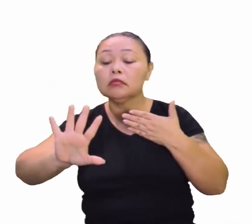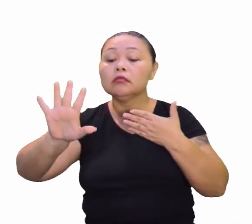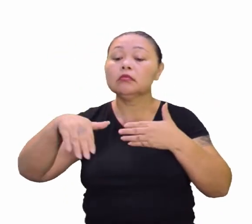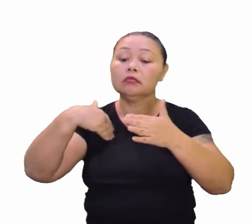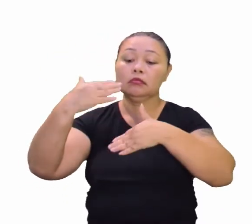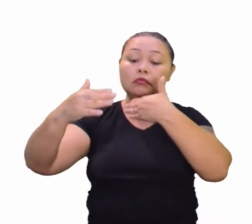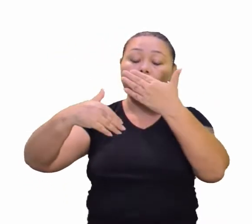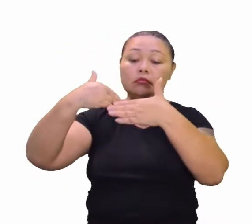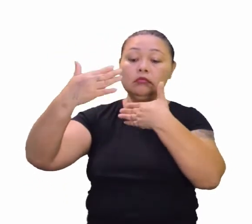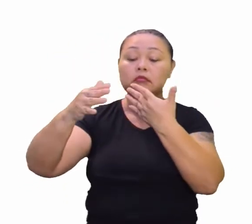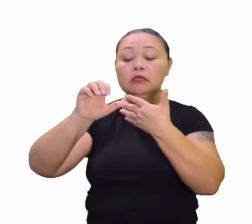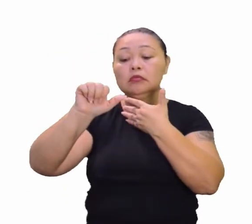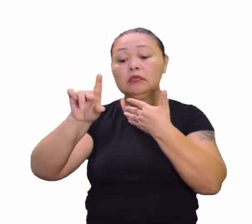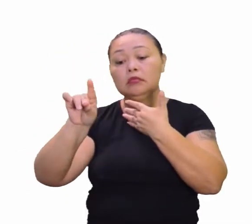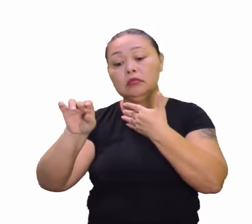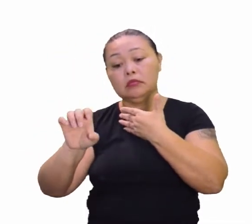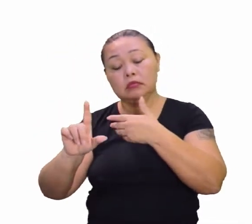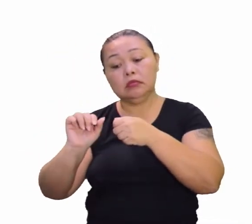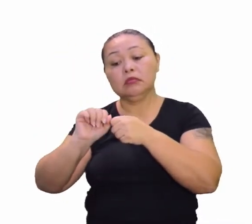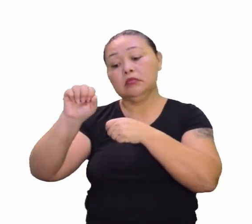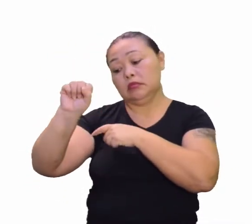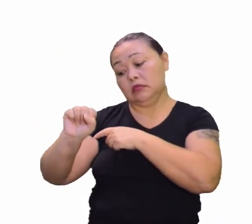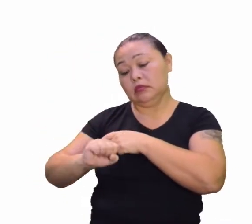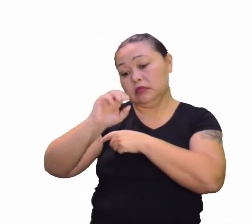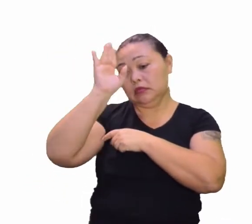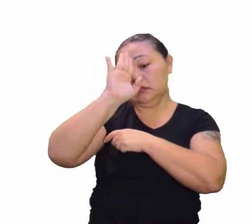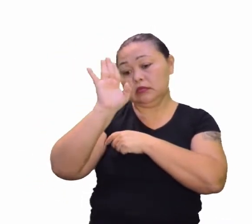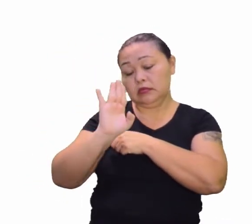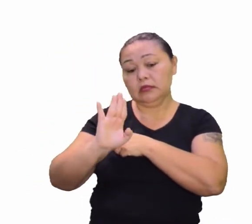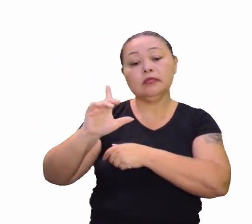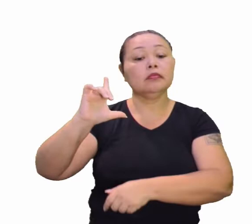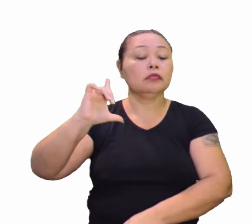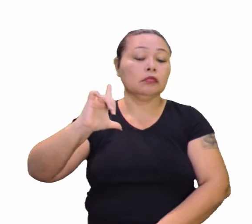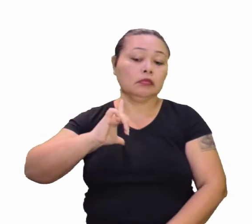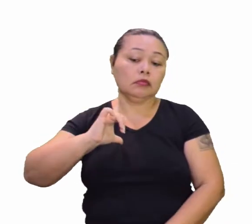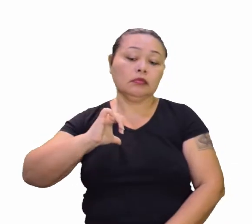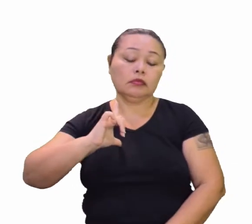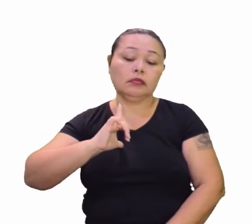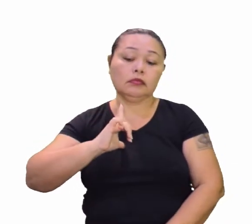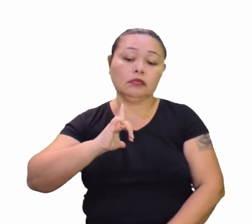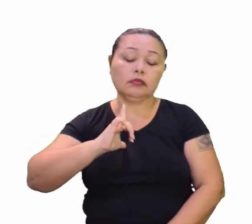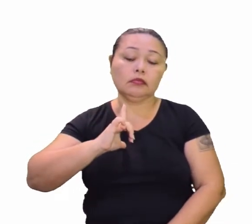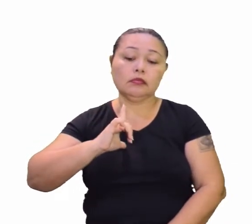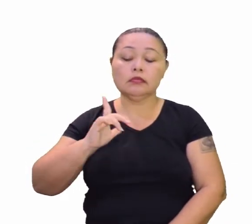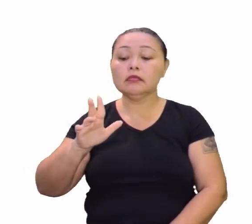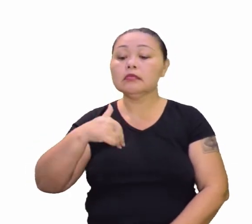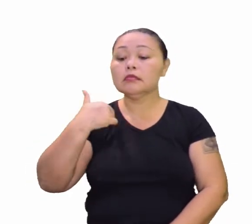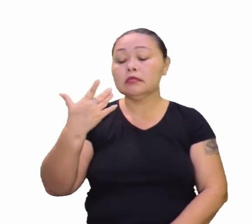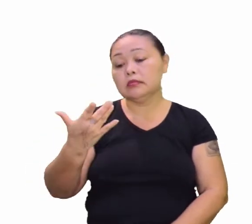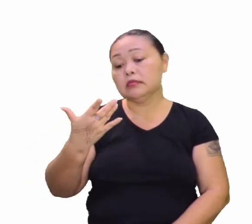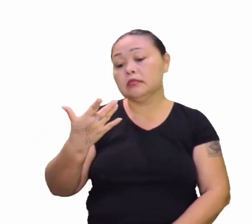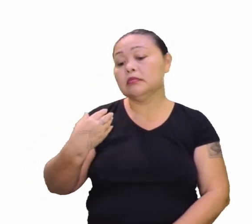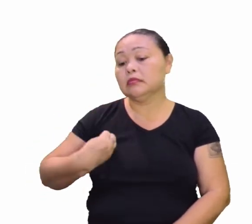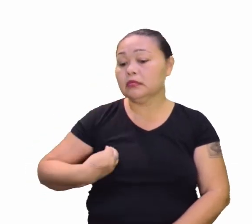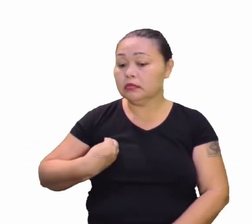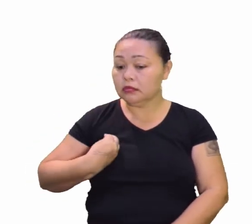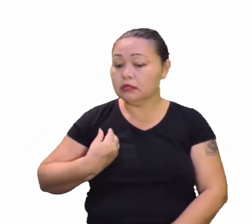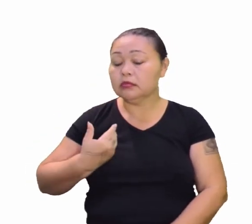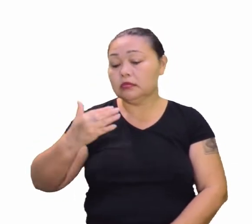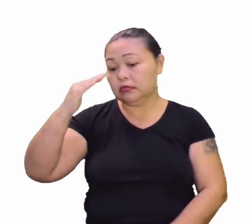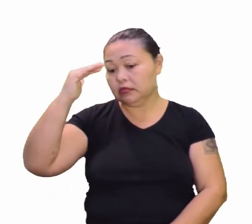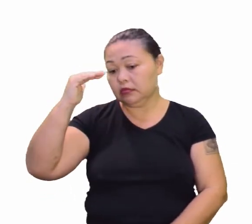maior desenvolvimento, que é a Sudeste e Sul do Brasil, a gente tem ainda uma expectativa de